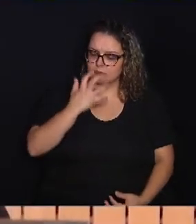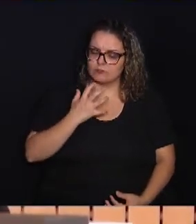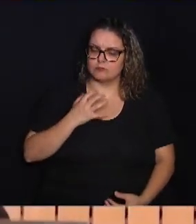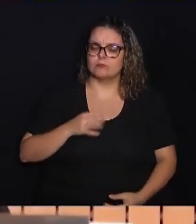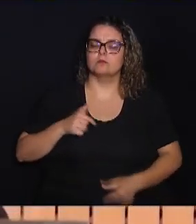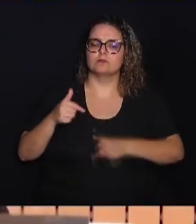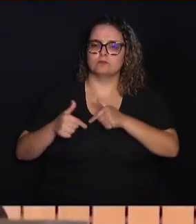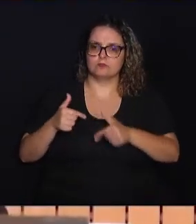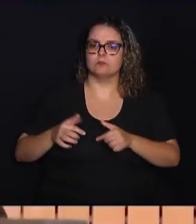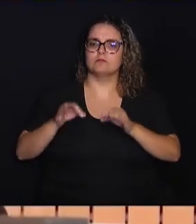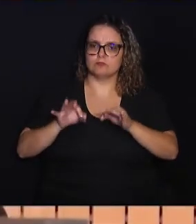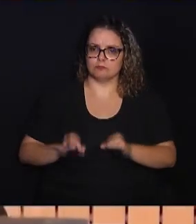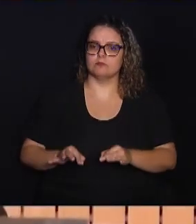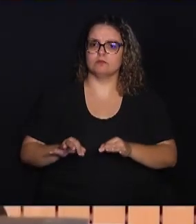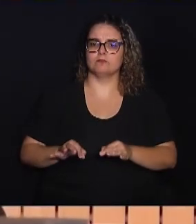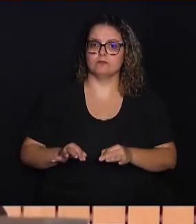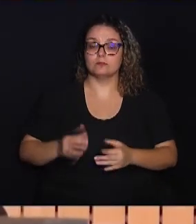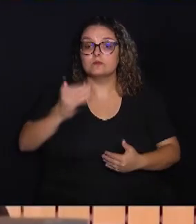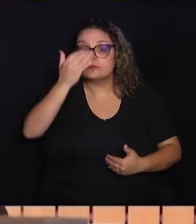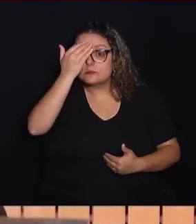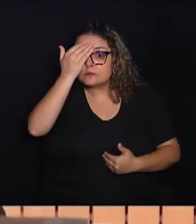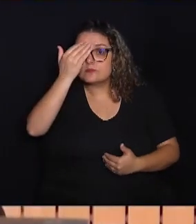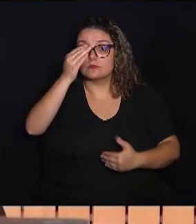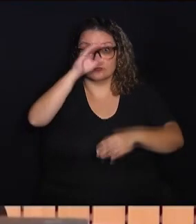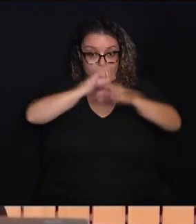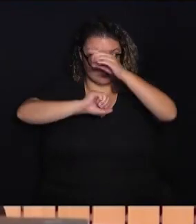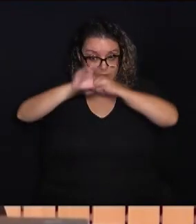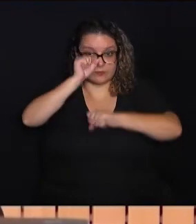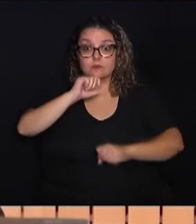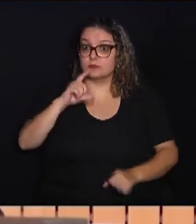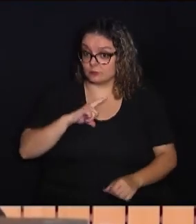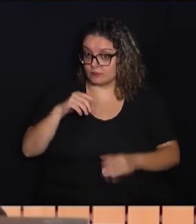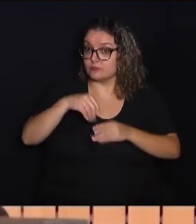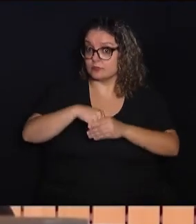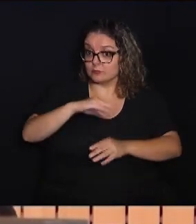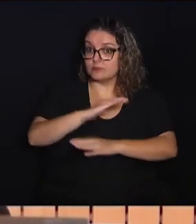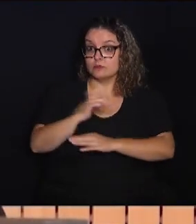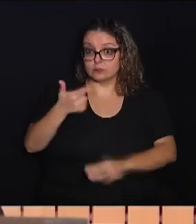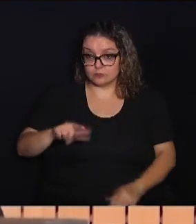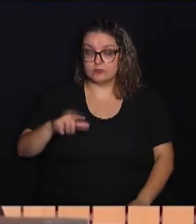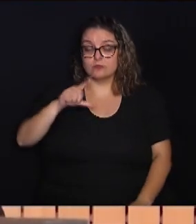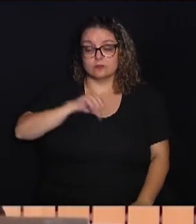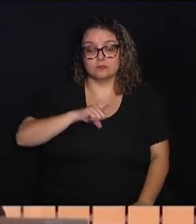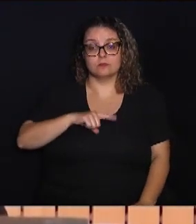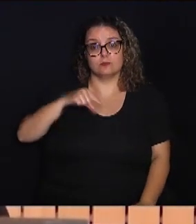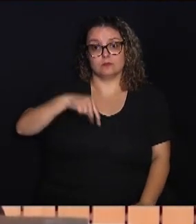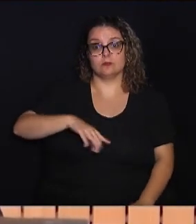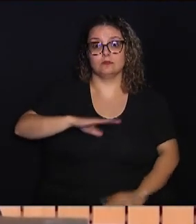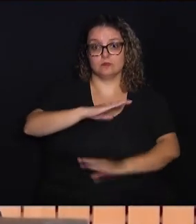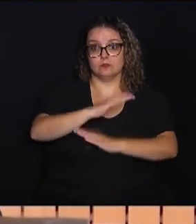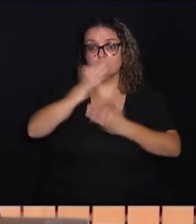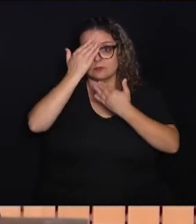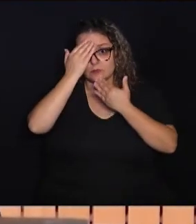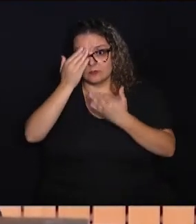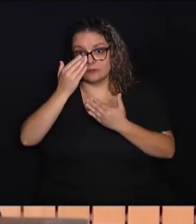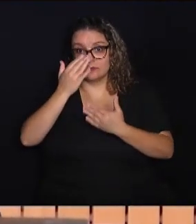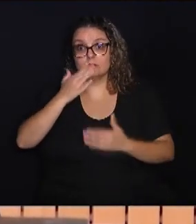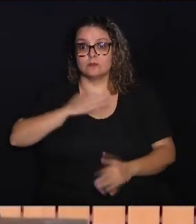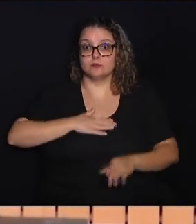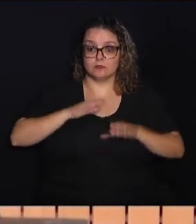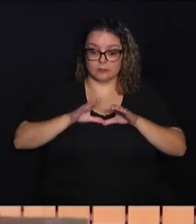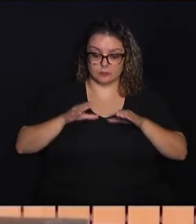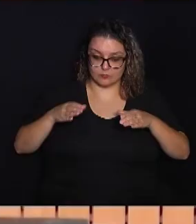agradecer a ao aprendizado que tive que tô tendo aqui na casa quero agradecer a minha